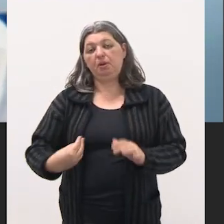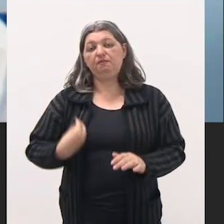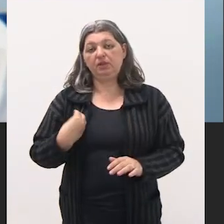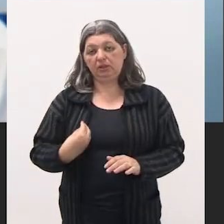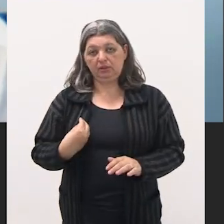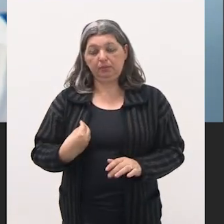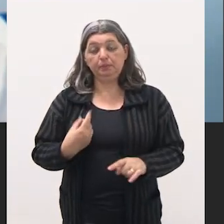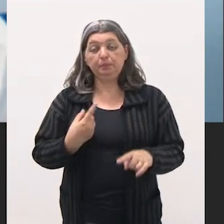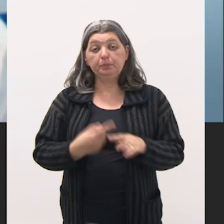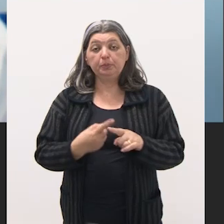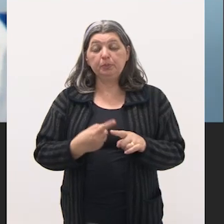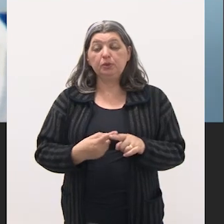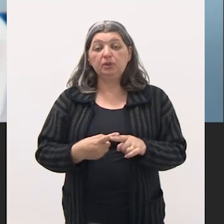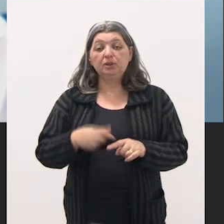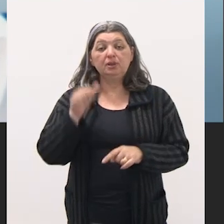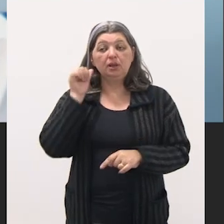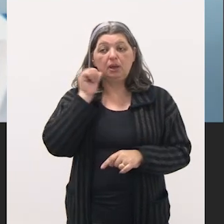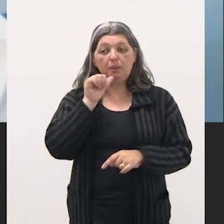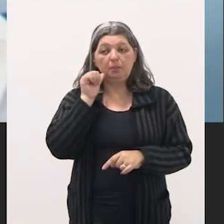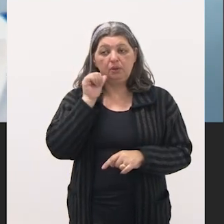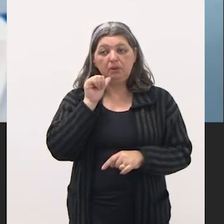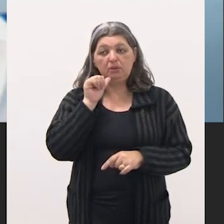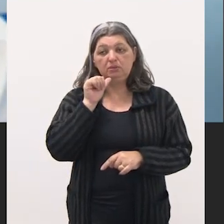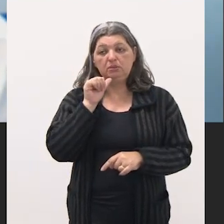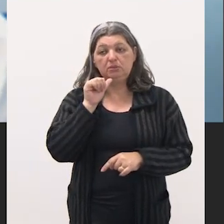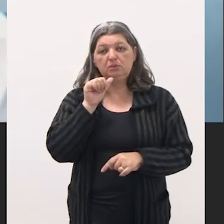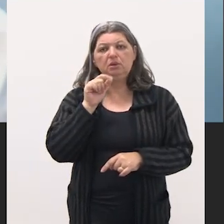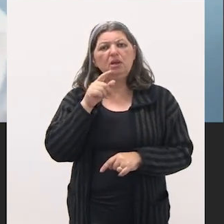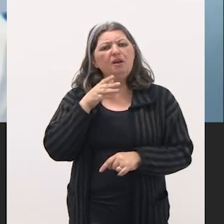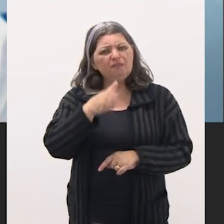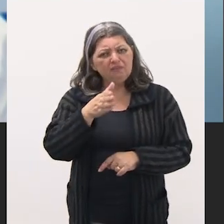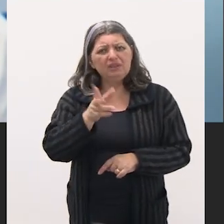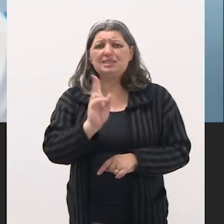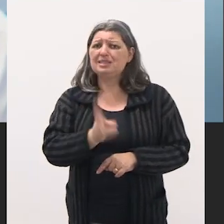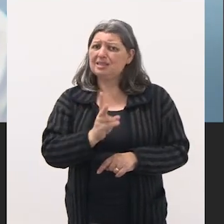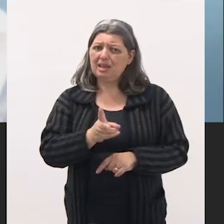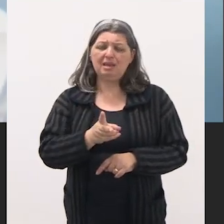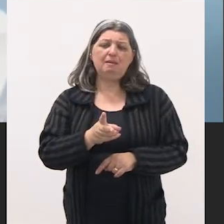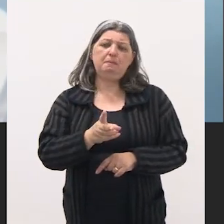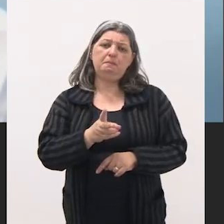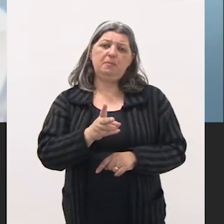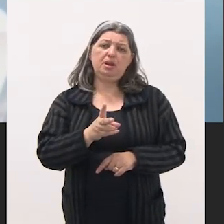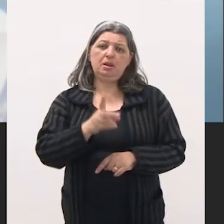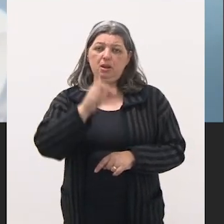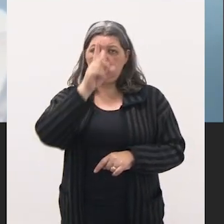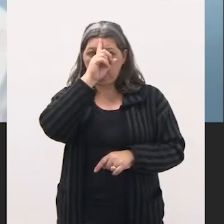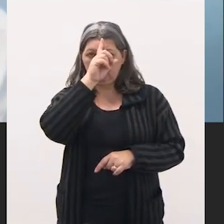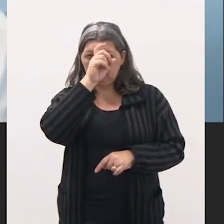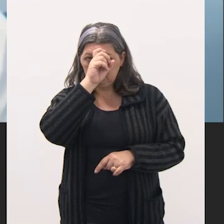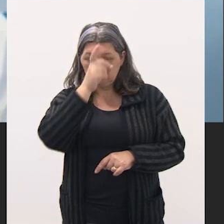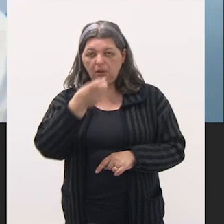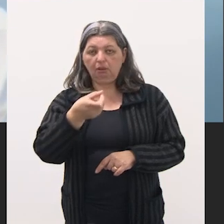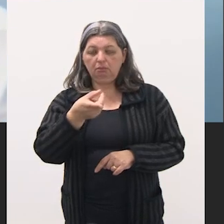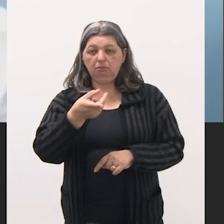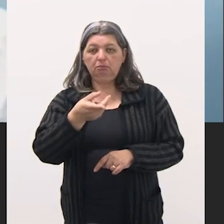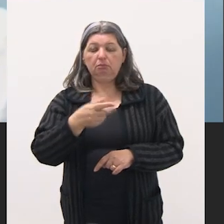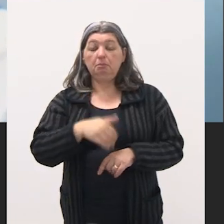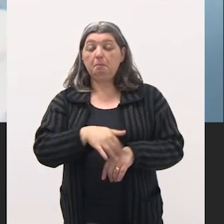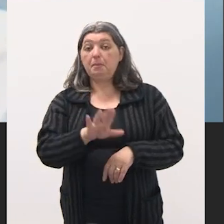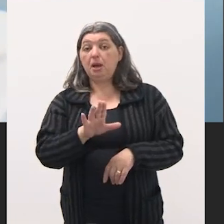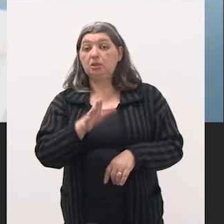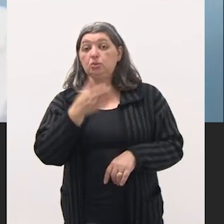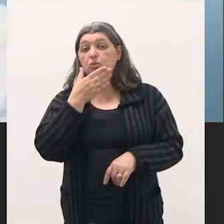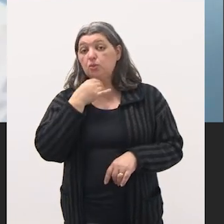as mulheres vão muito no serviço de saúde. Elas vão mais que os homens. Agora, elas,